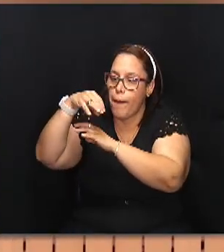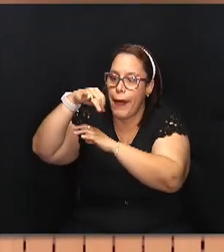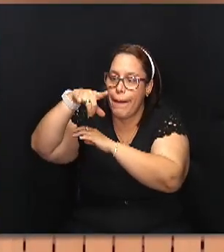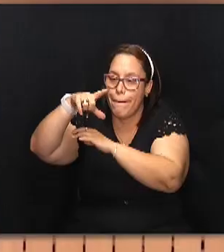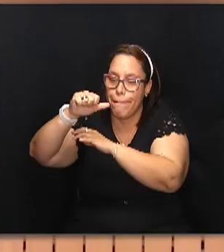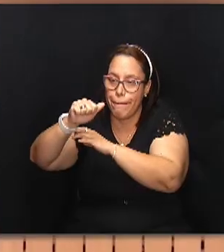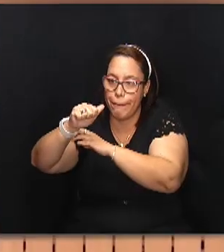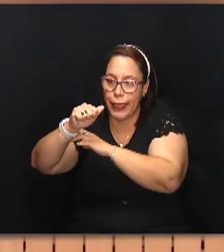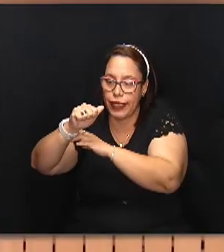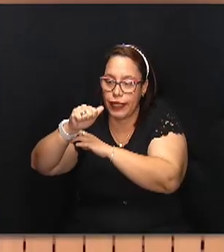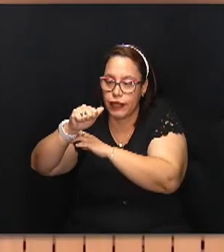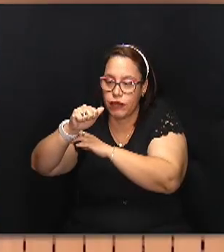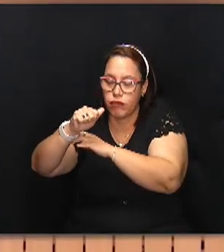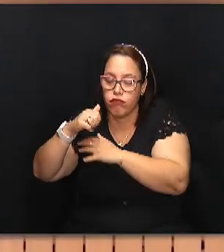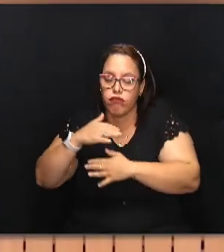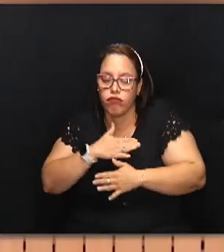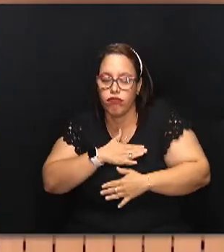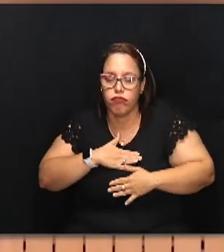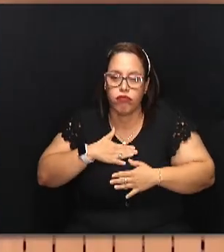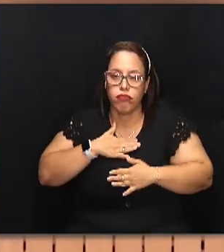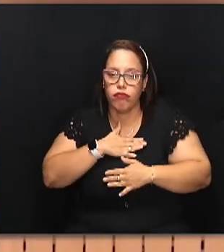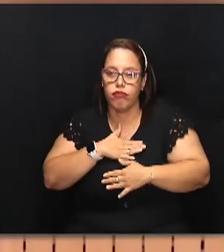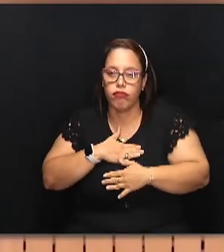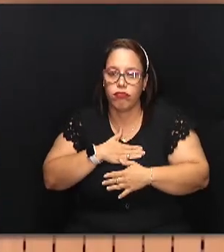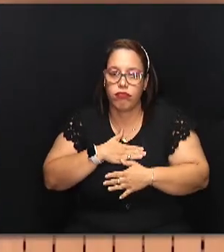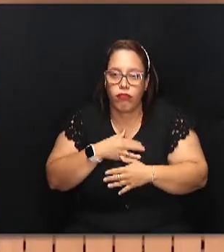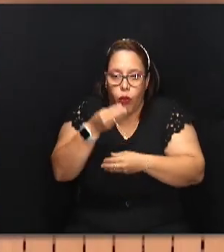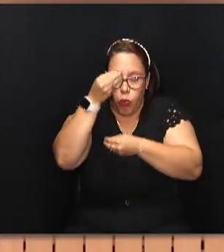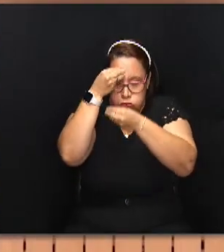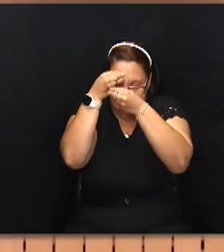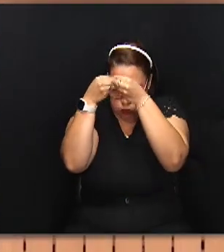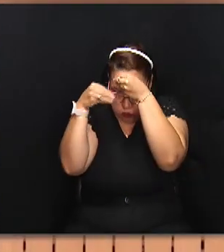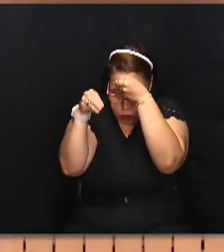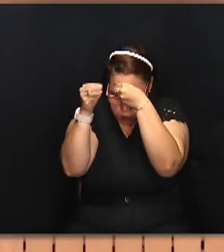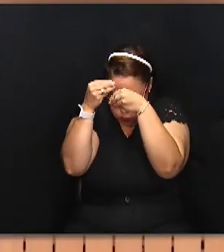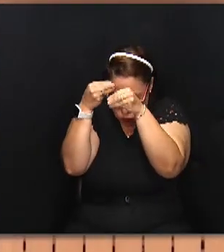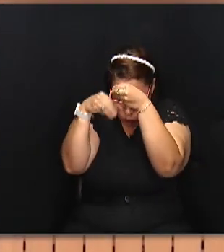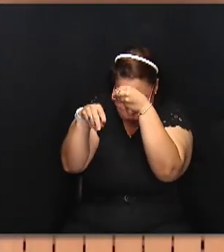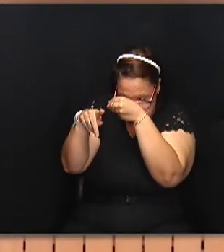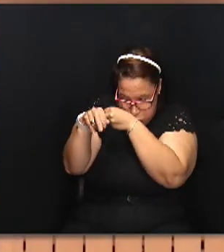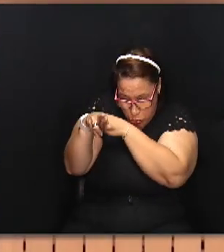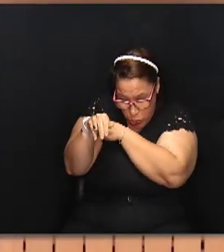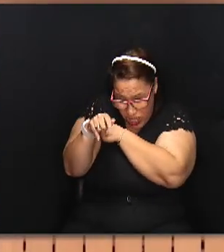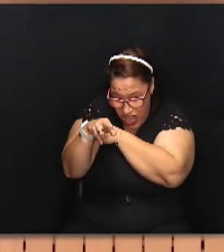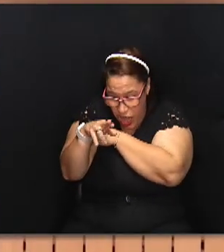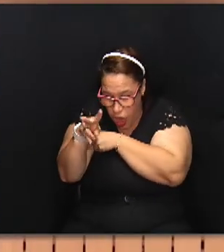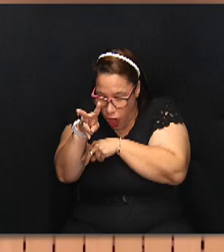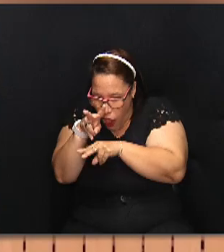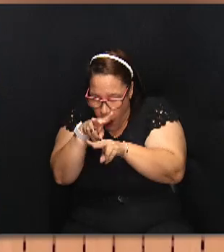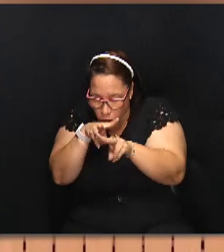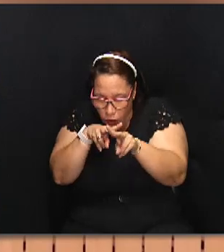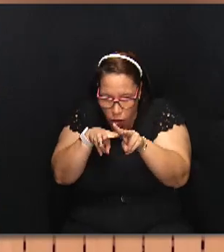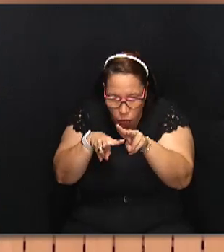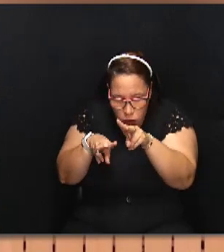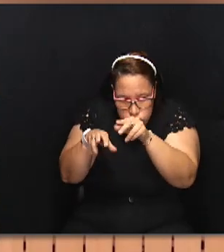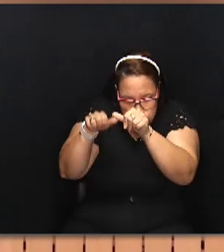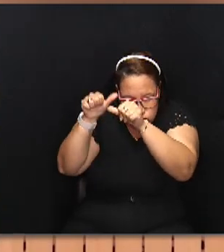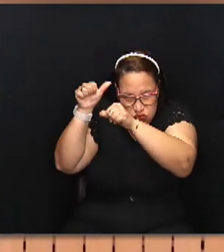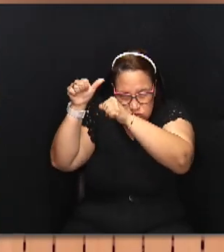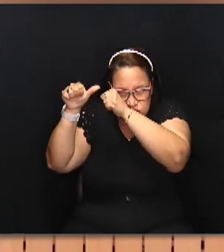substância do prazer, à medida que a pessoa vai consumindo a pornografia, ela vai